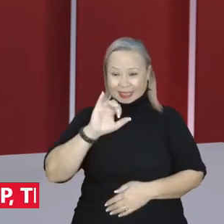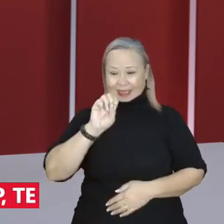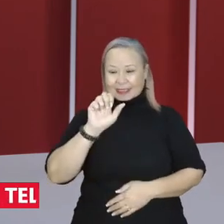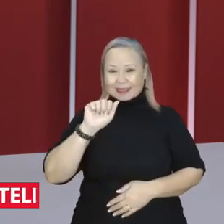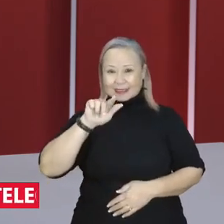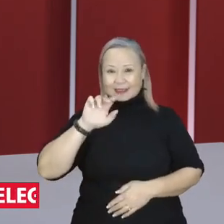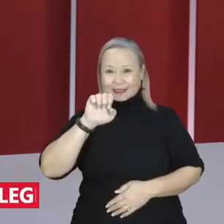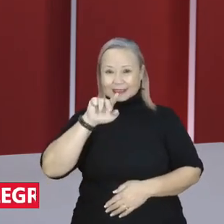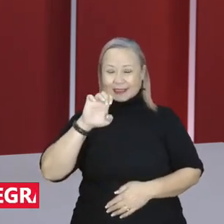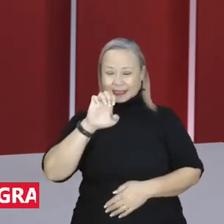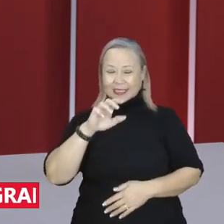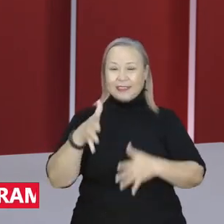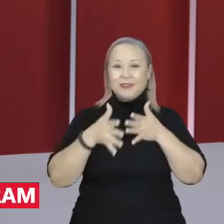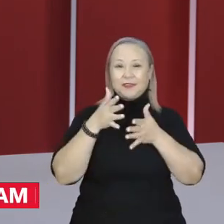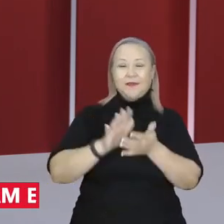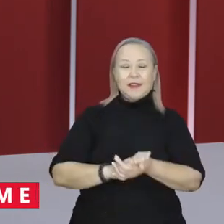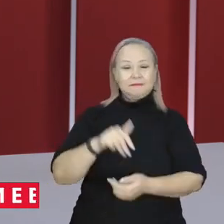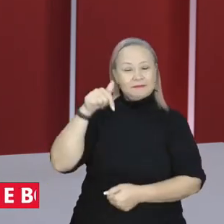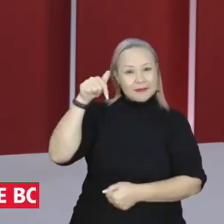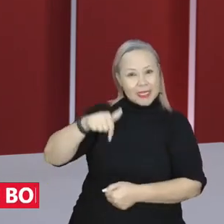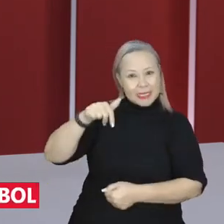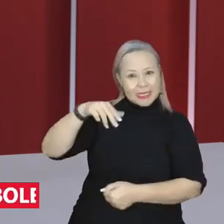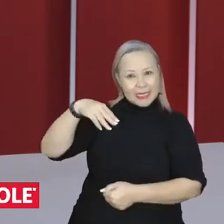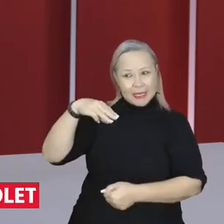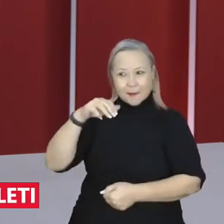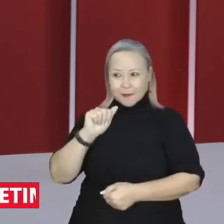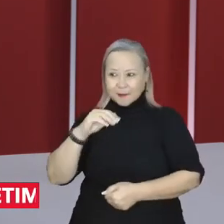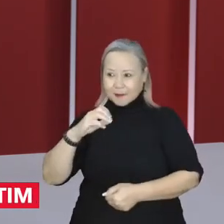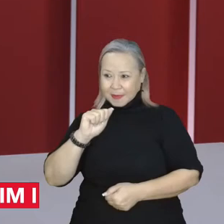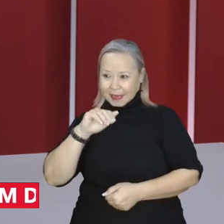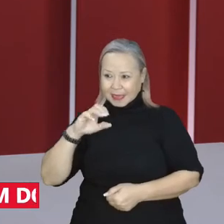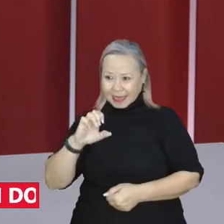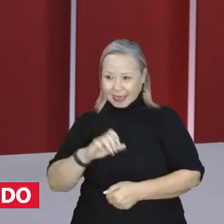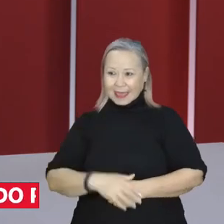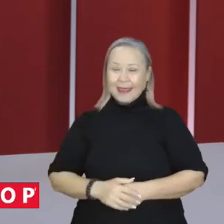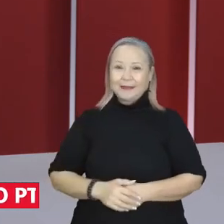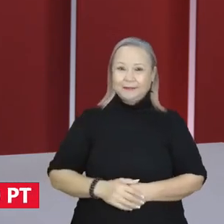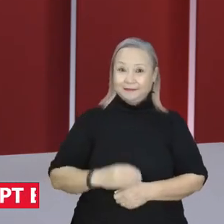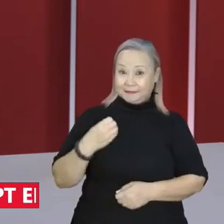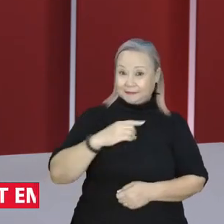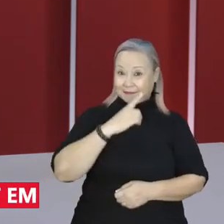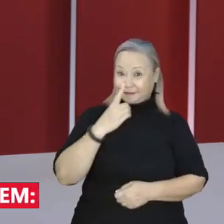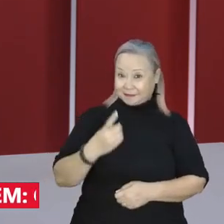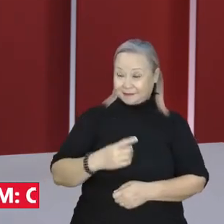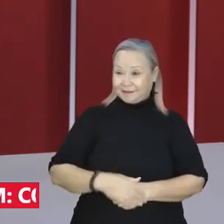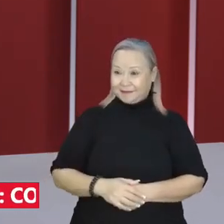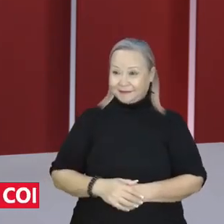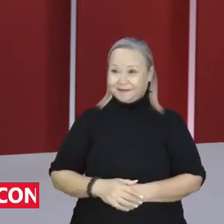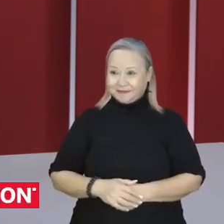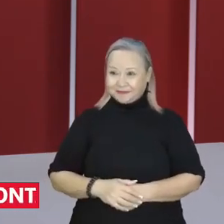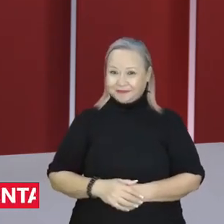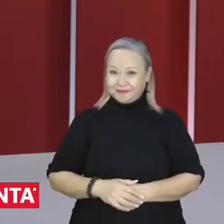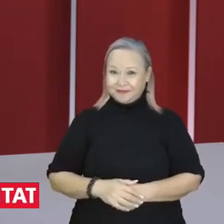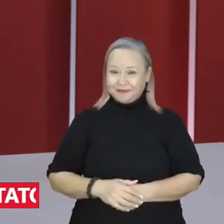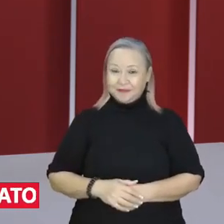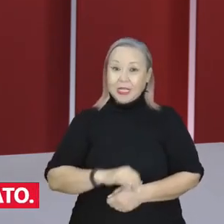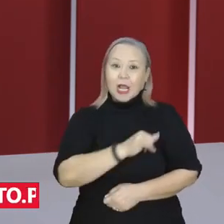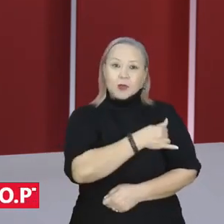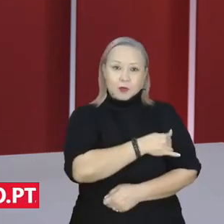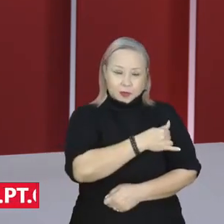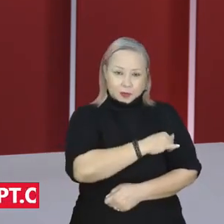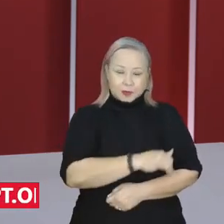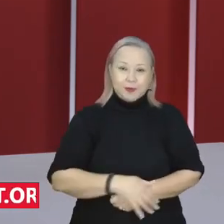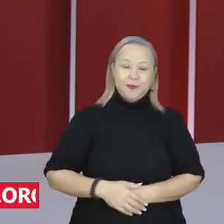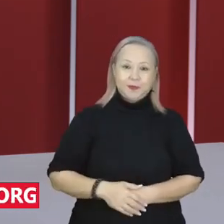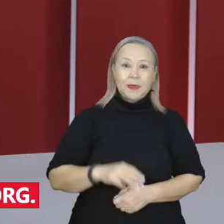aqui em Macaé Olha isso que bom bom dia para você Macaé Rio de Janeiro claro né o negócio tá cortado aqui